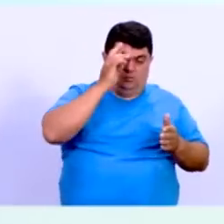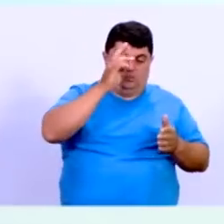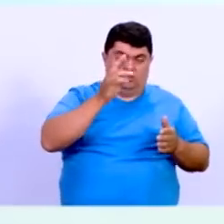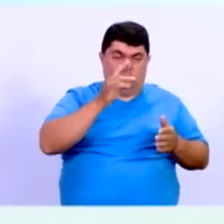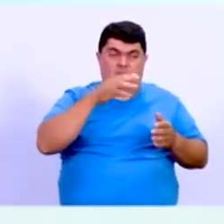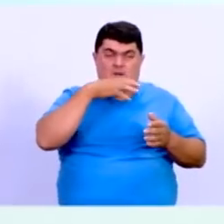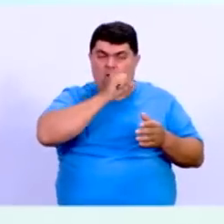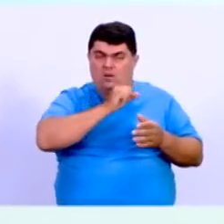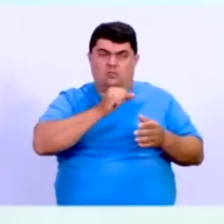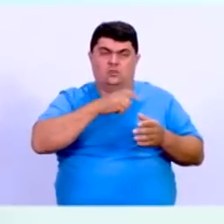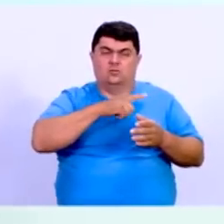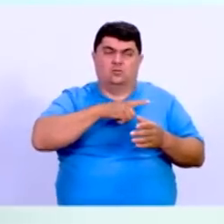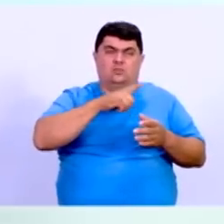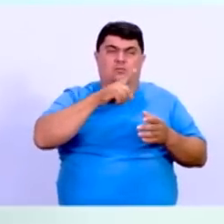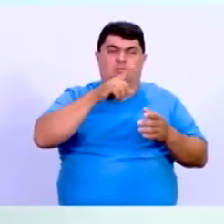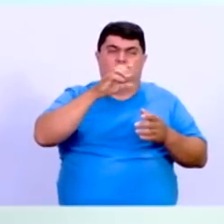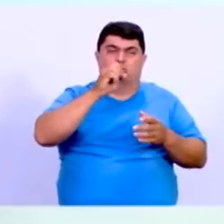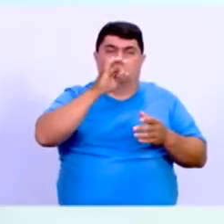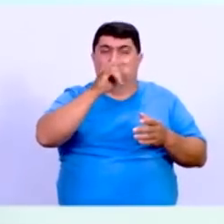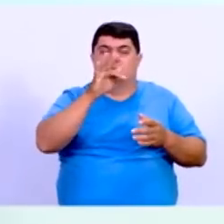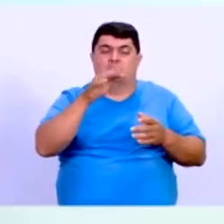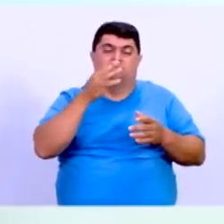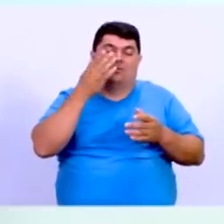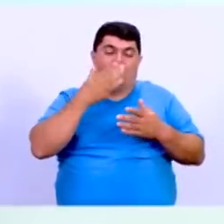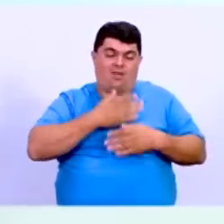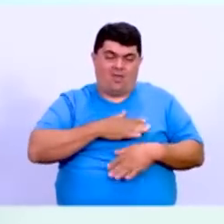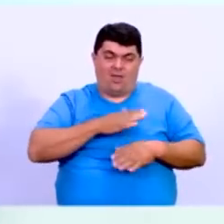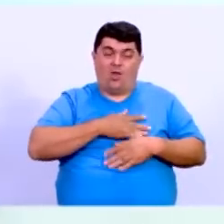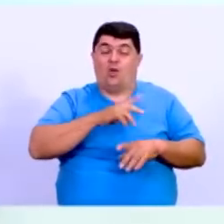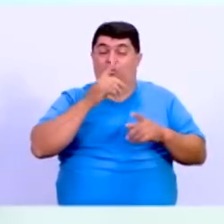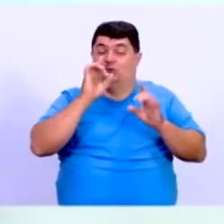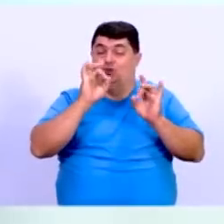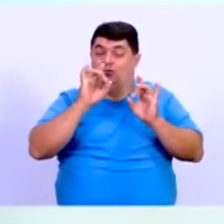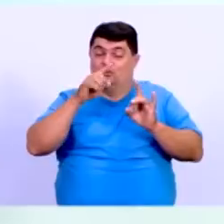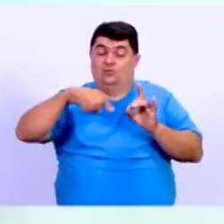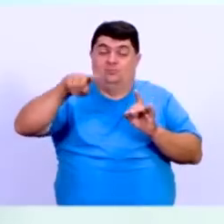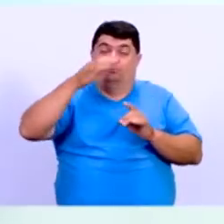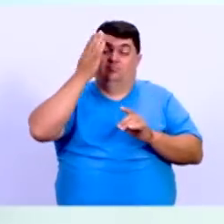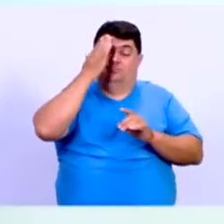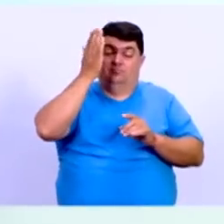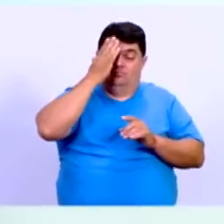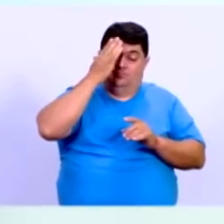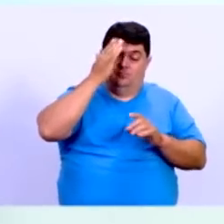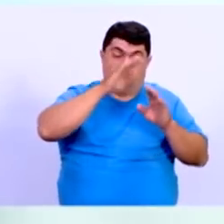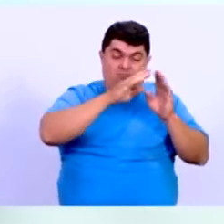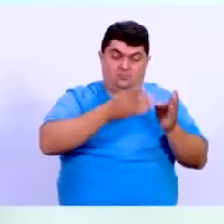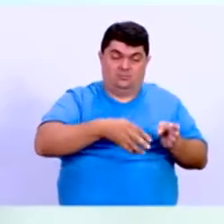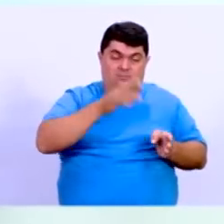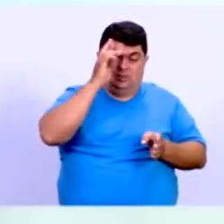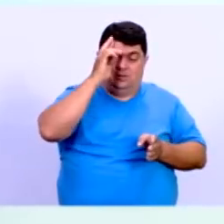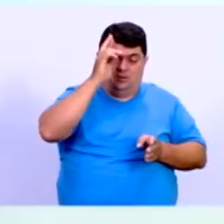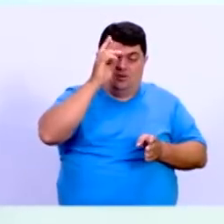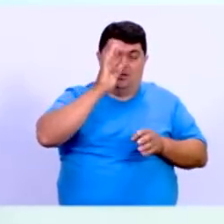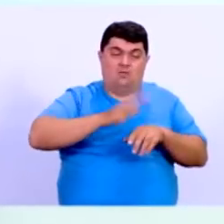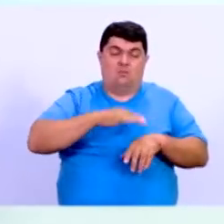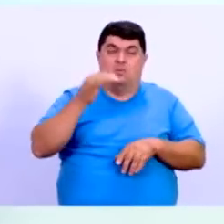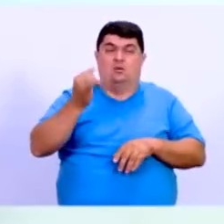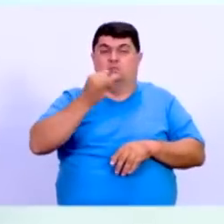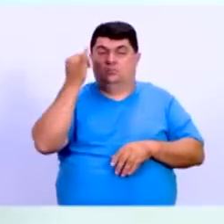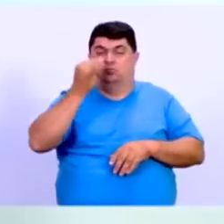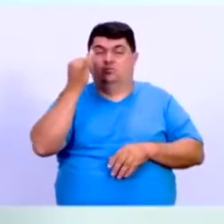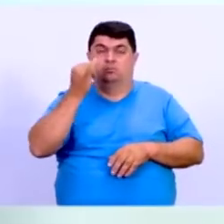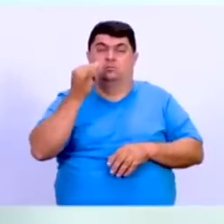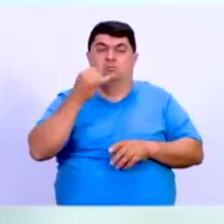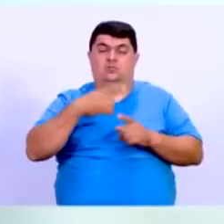hardware, especificação técnica. Calma. É só para você entender que o servidor de redes é uma máquina um pouco